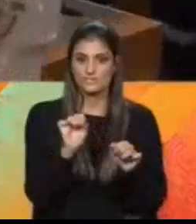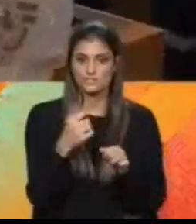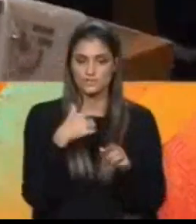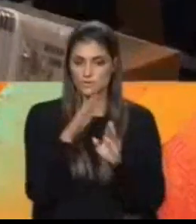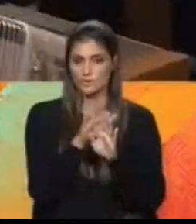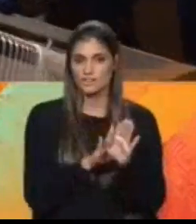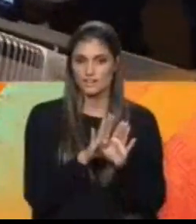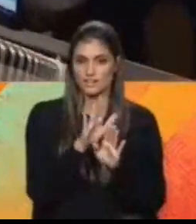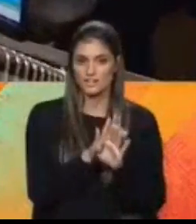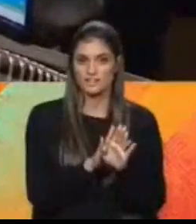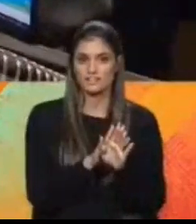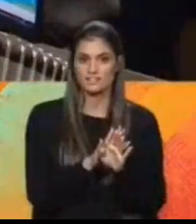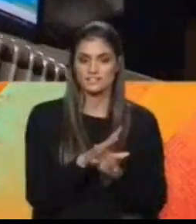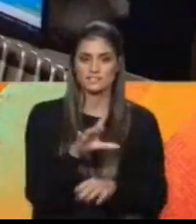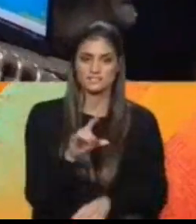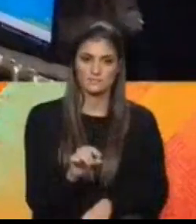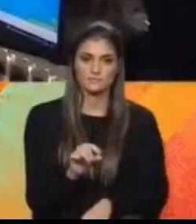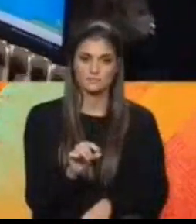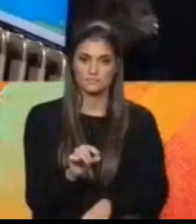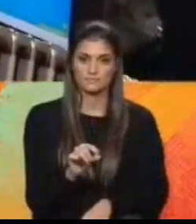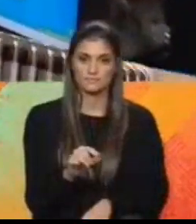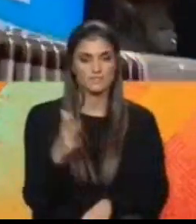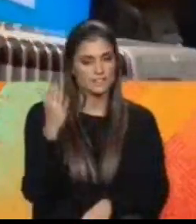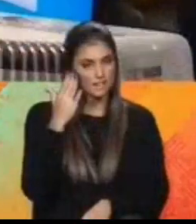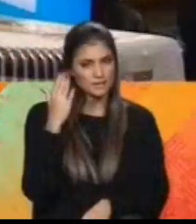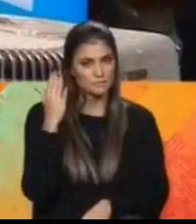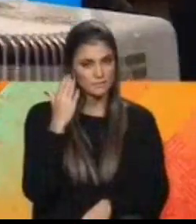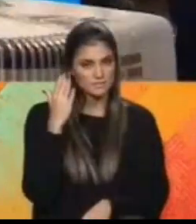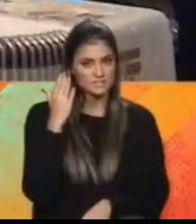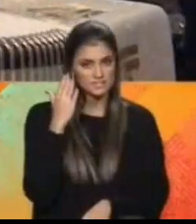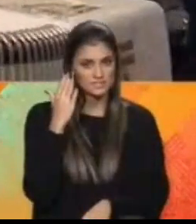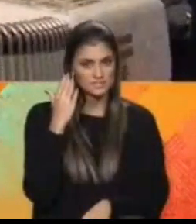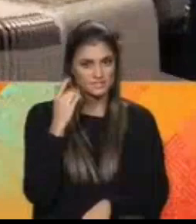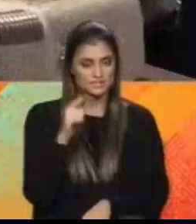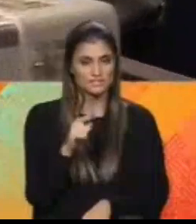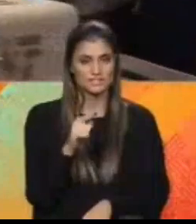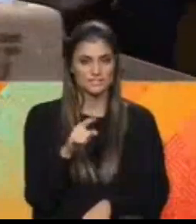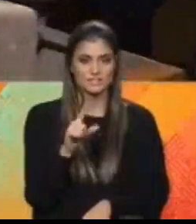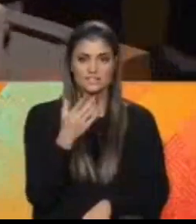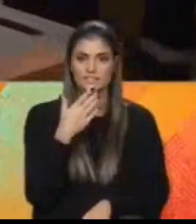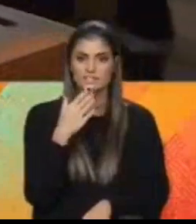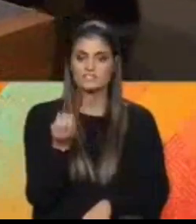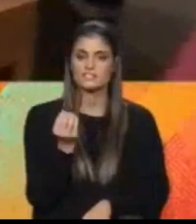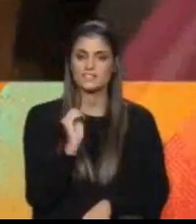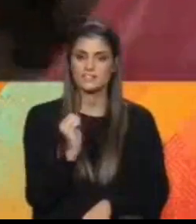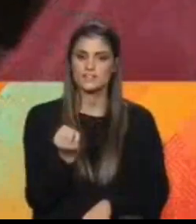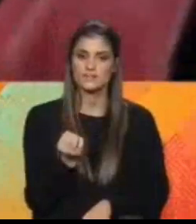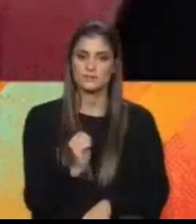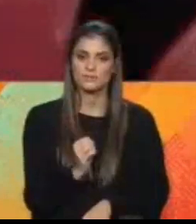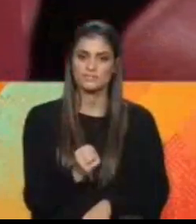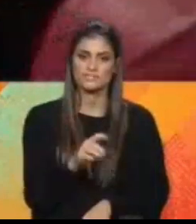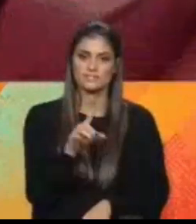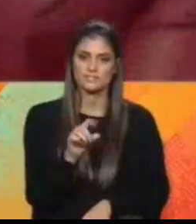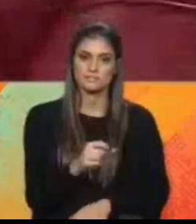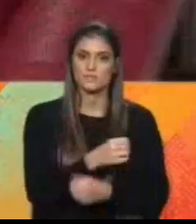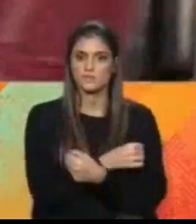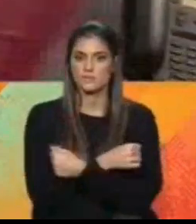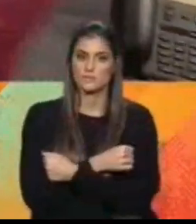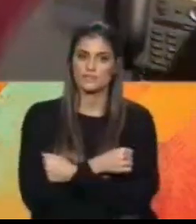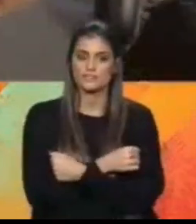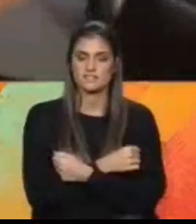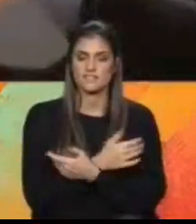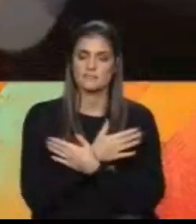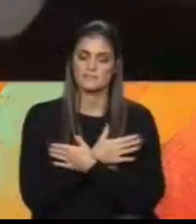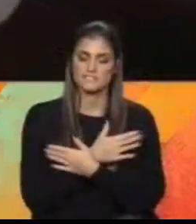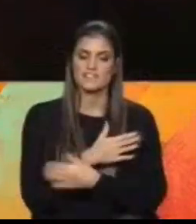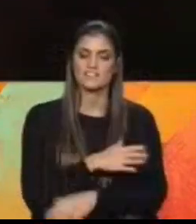carinho e tenho capacidade. Da Cláudia e da Sónia Araújo fica um abraço de